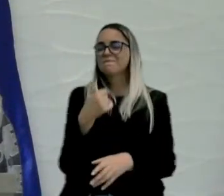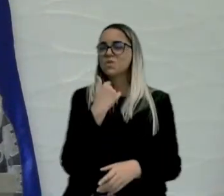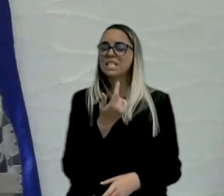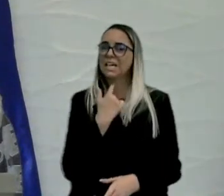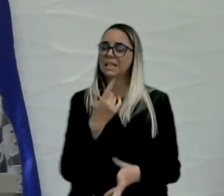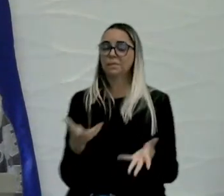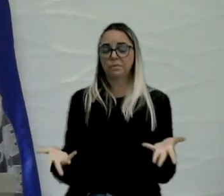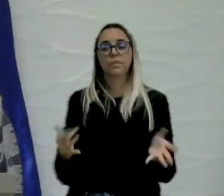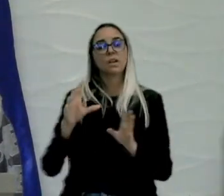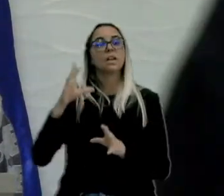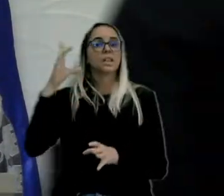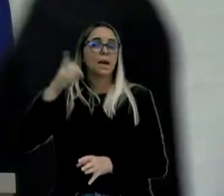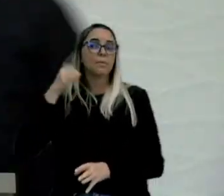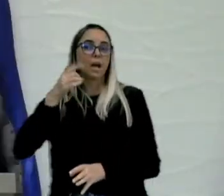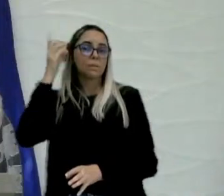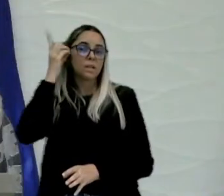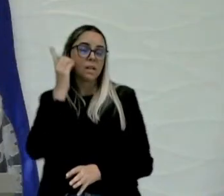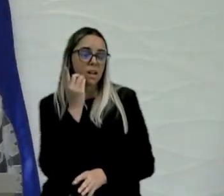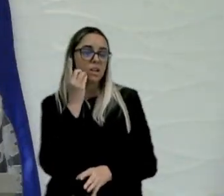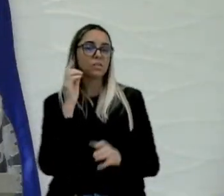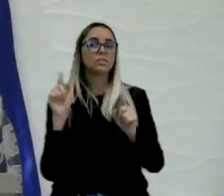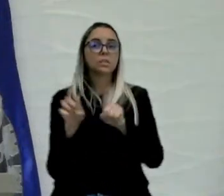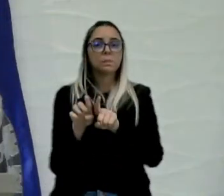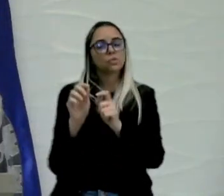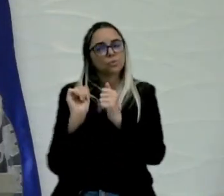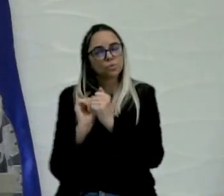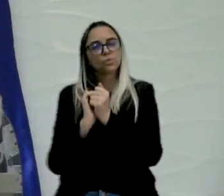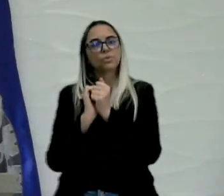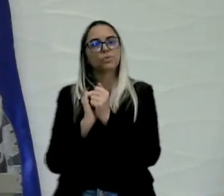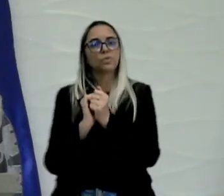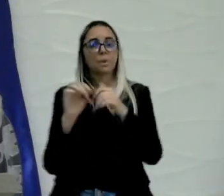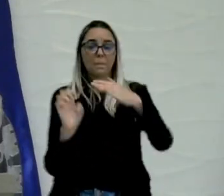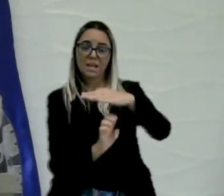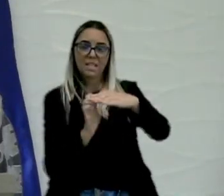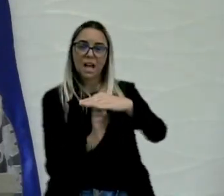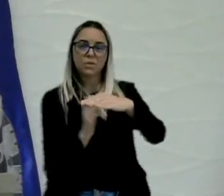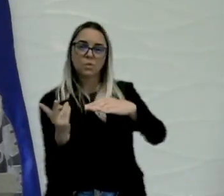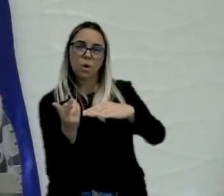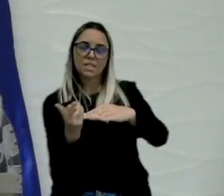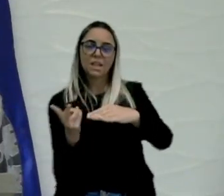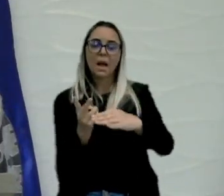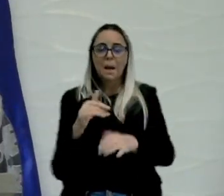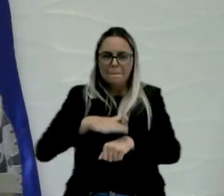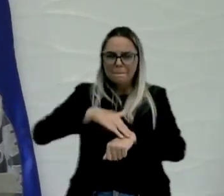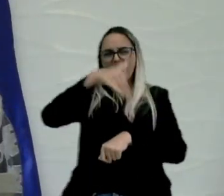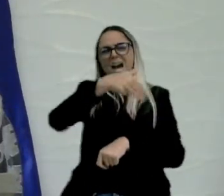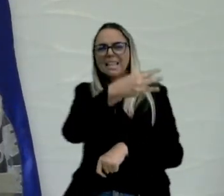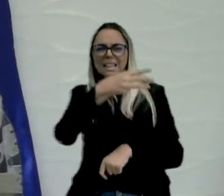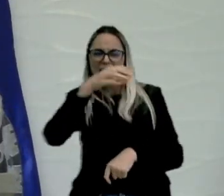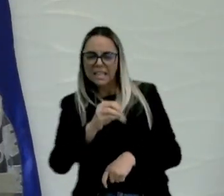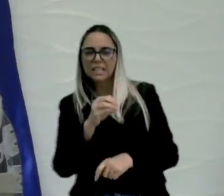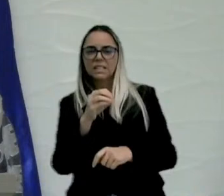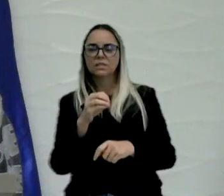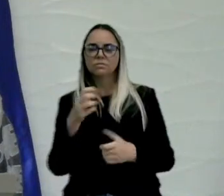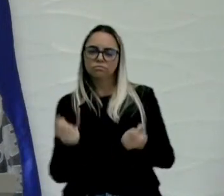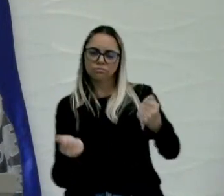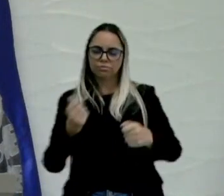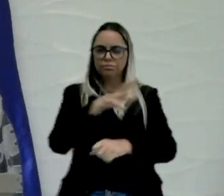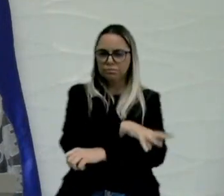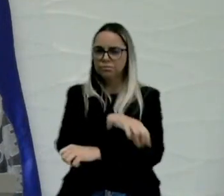Almeida com apoio do empresários mais de 30 tratores arando terra para os pequenos